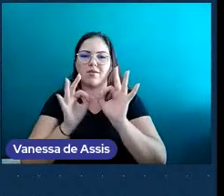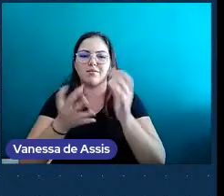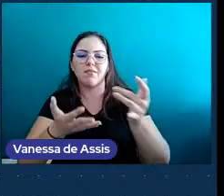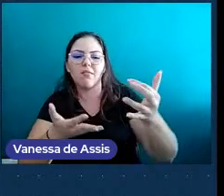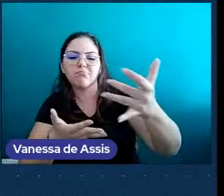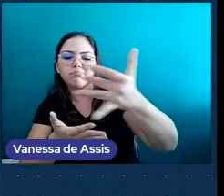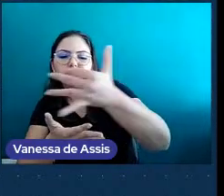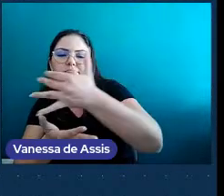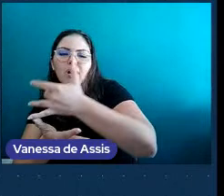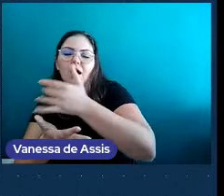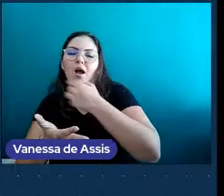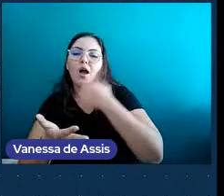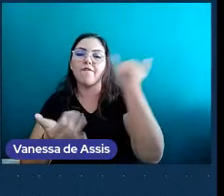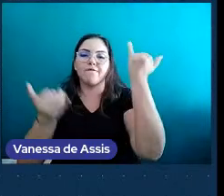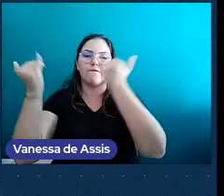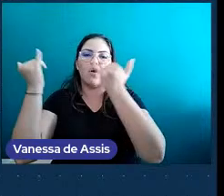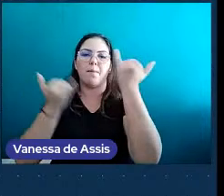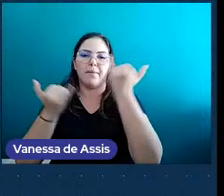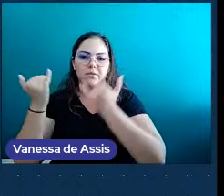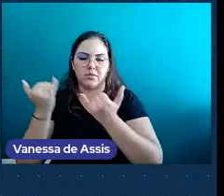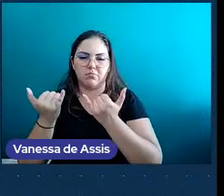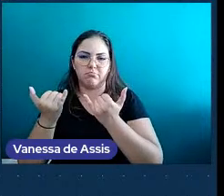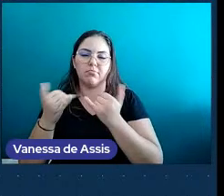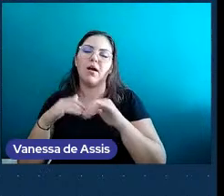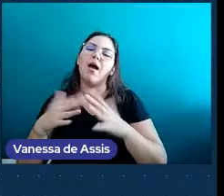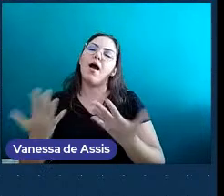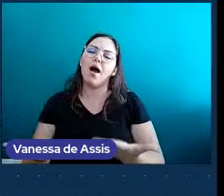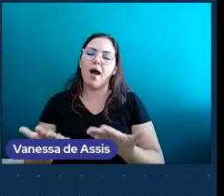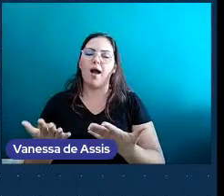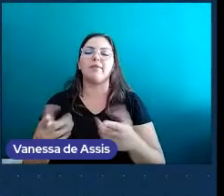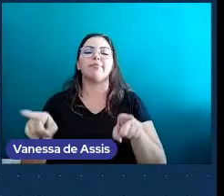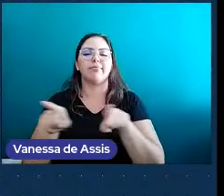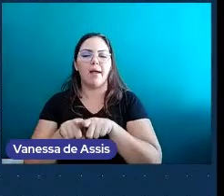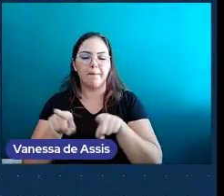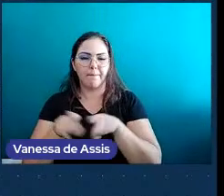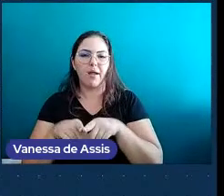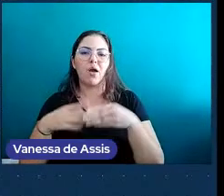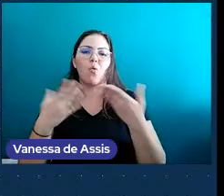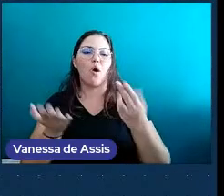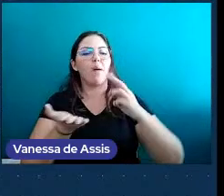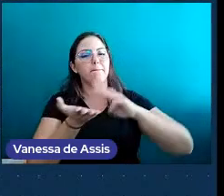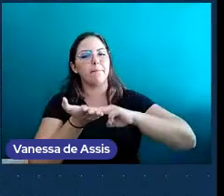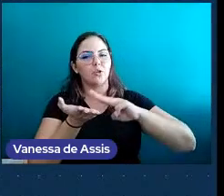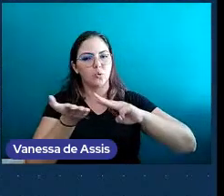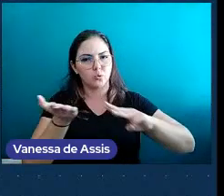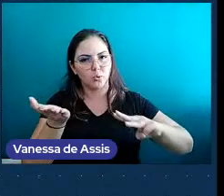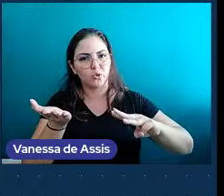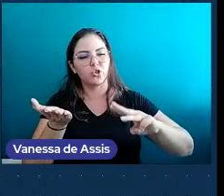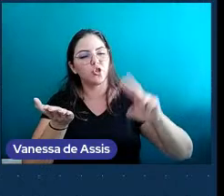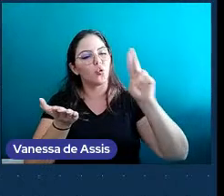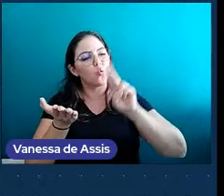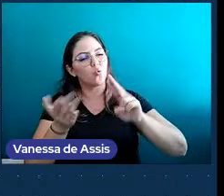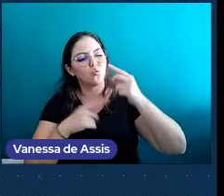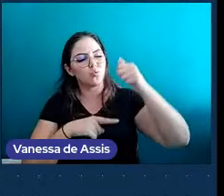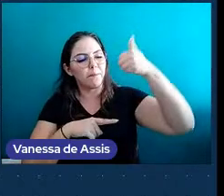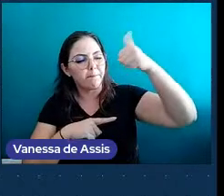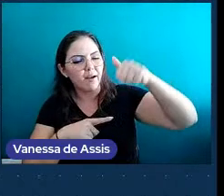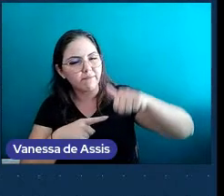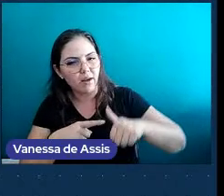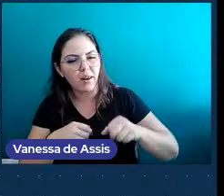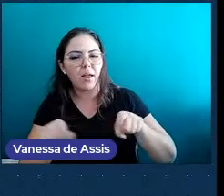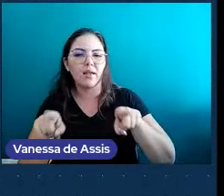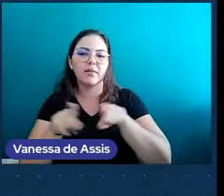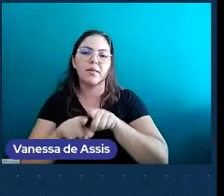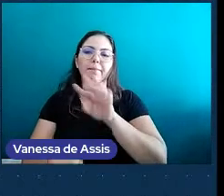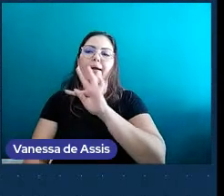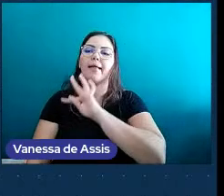é a metodologia, qual é a técnica que eu vou utilizar para analisar os meus dados? Então, você também tem que ter essa clareza, né? E, por